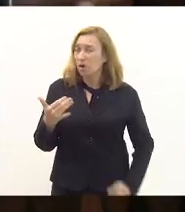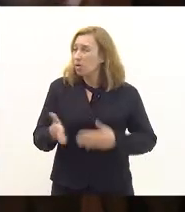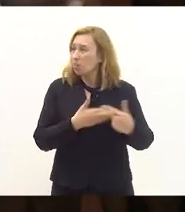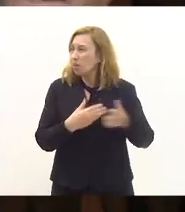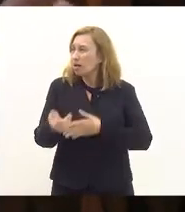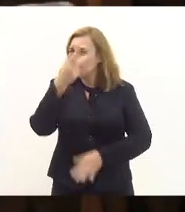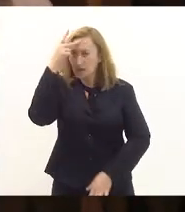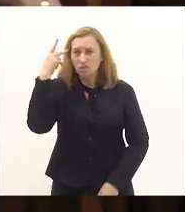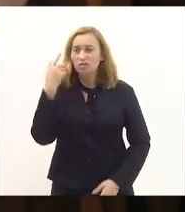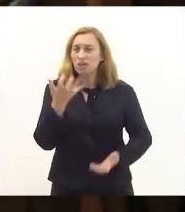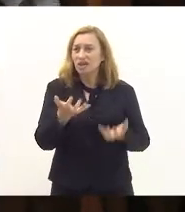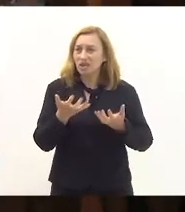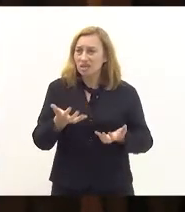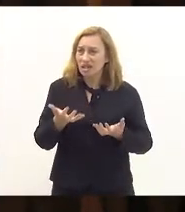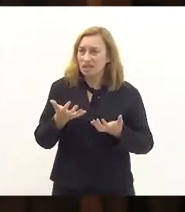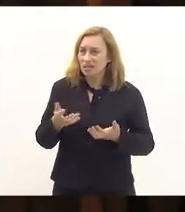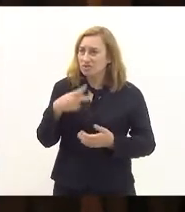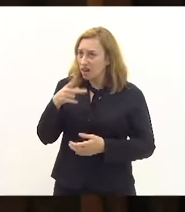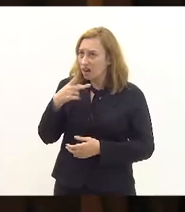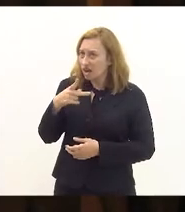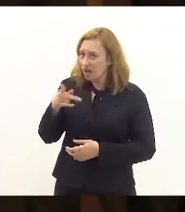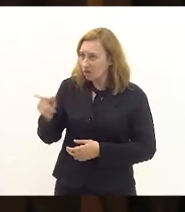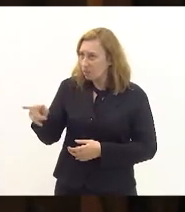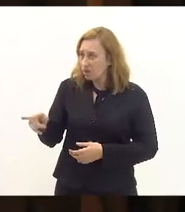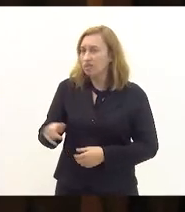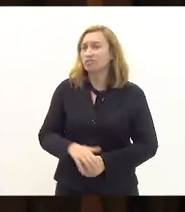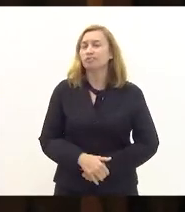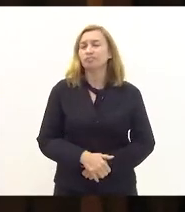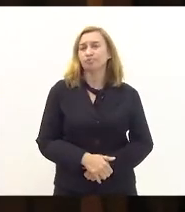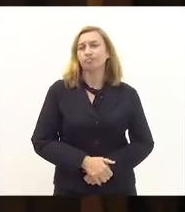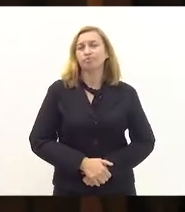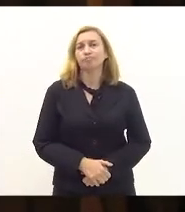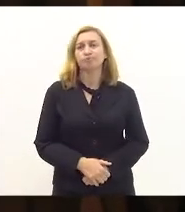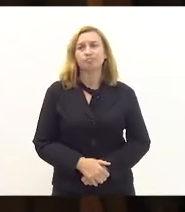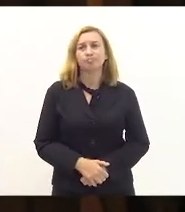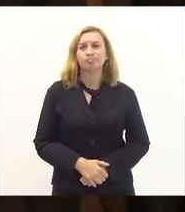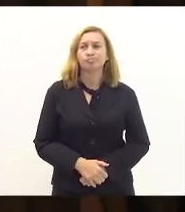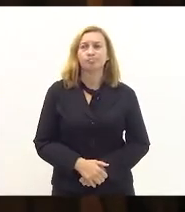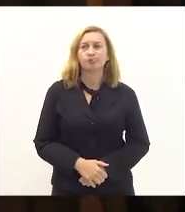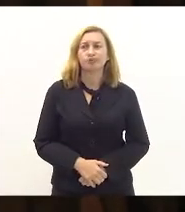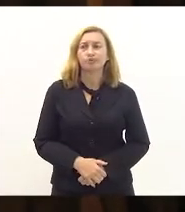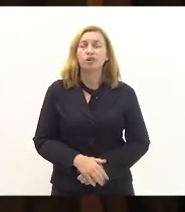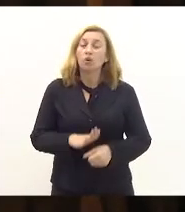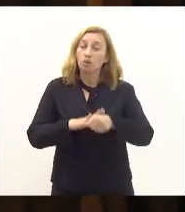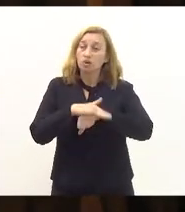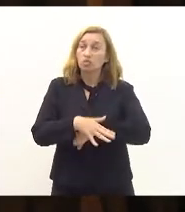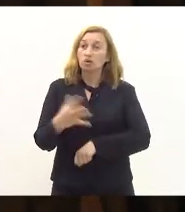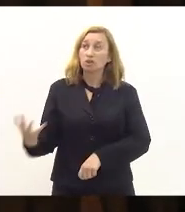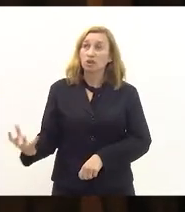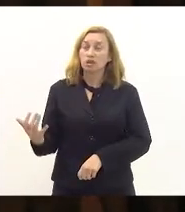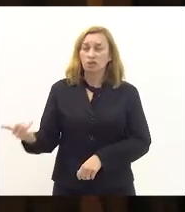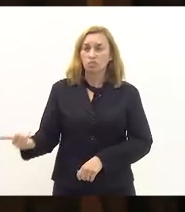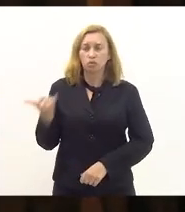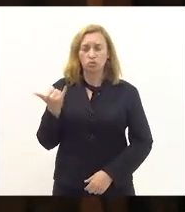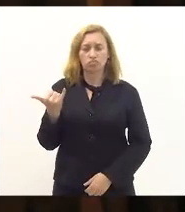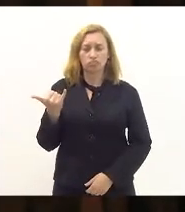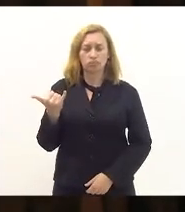pessoa que tivesse problema, que precisasse da intervenção dele. Uma noite, ele recebe um